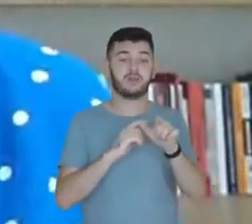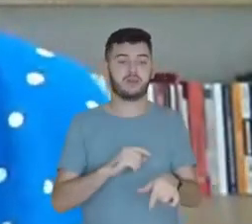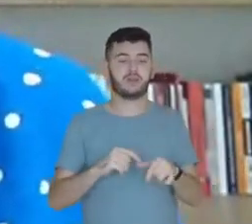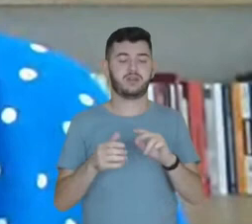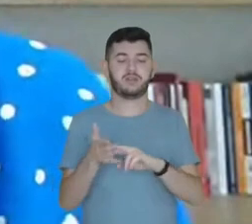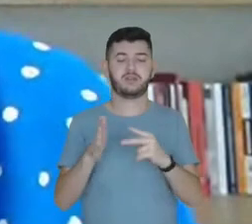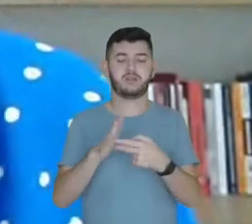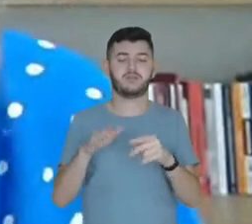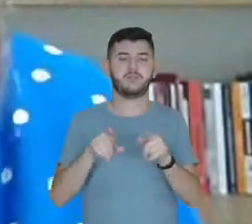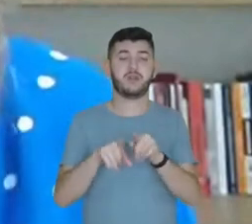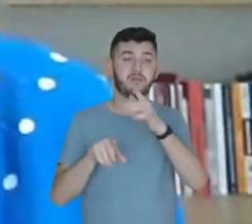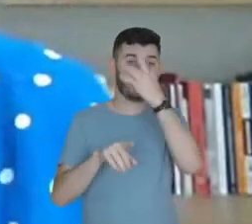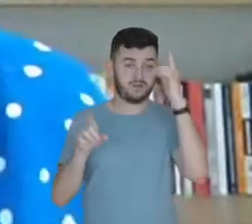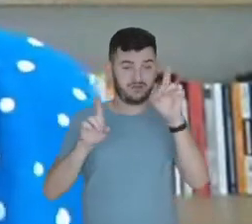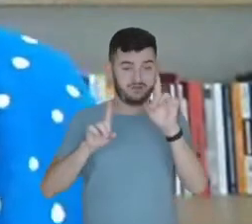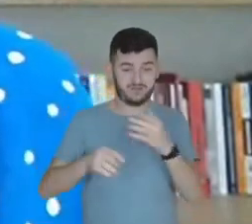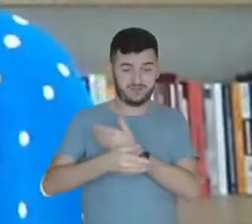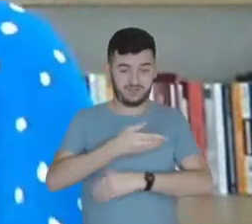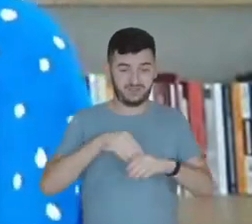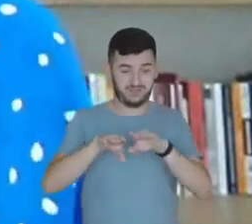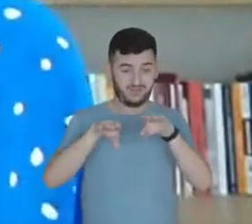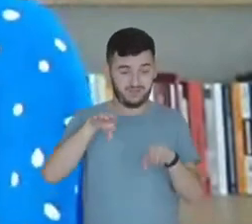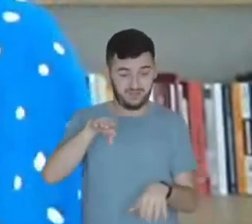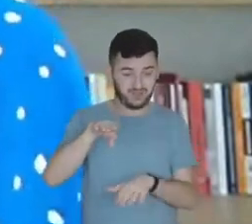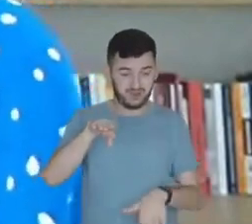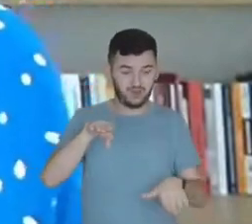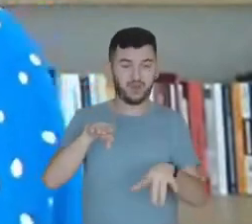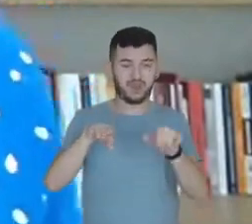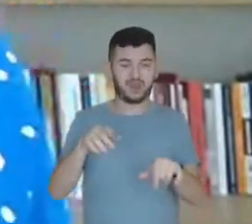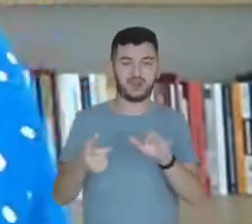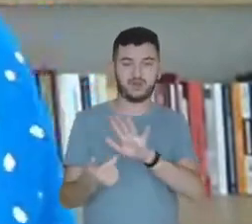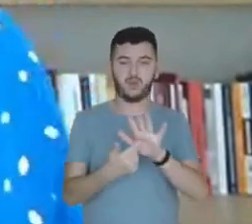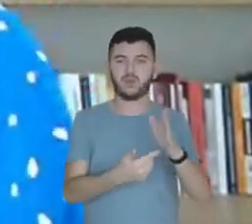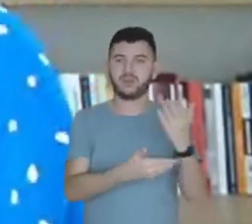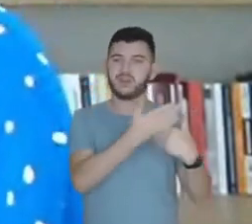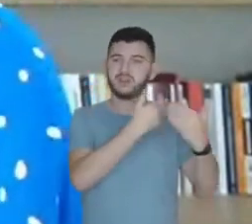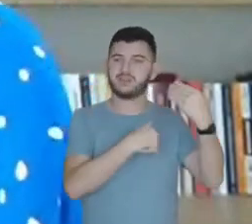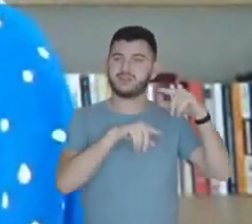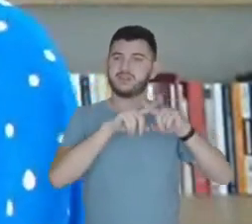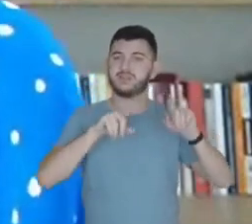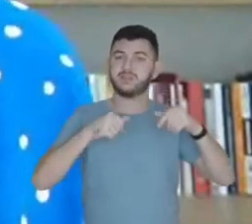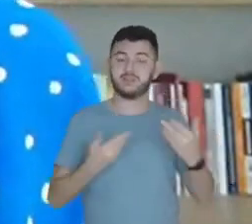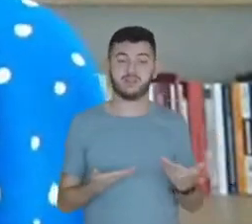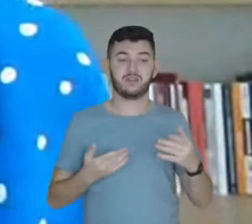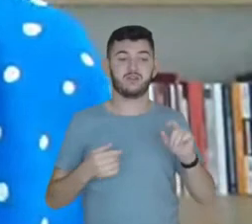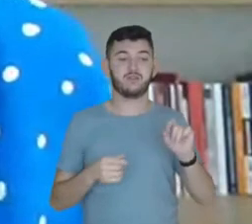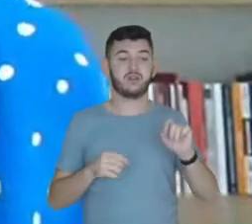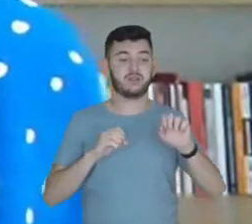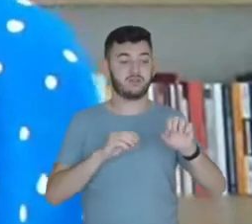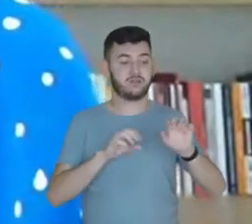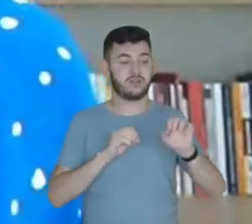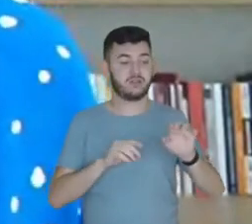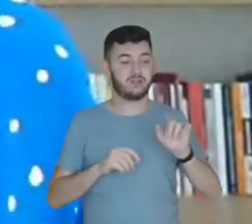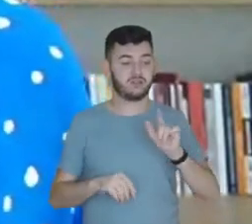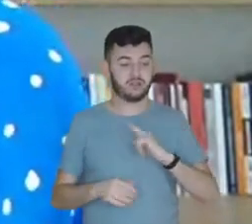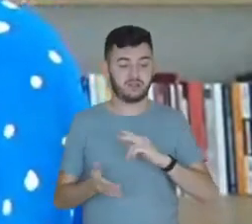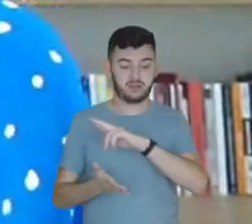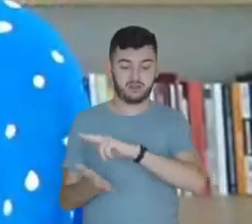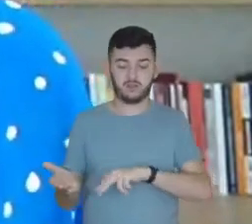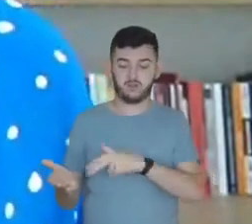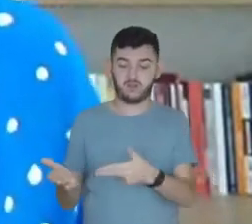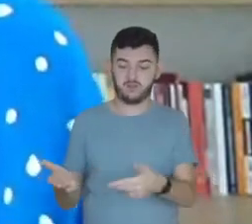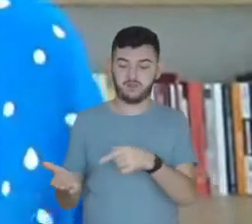da pessoa com deficiência em razão da condição de deficiência. Então, a educação, a partir da convenção,